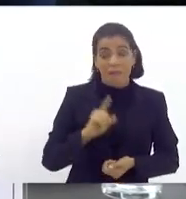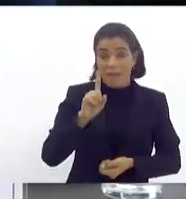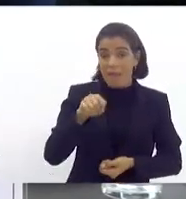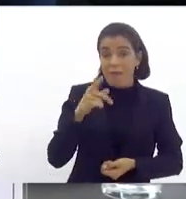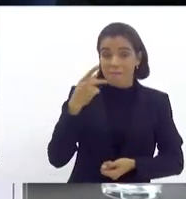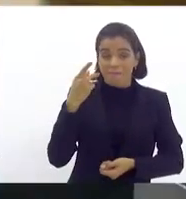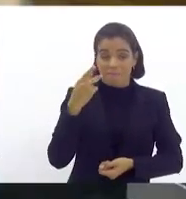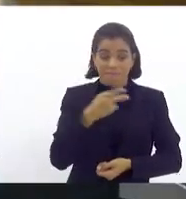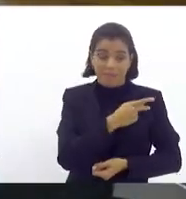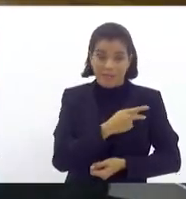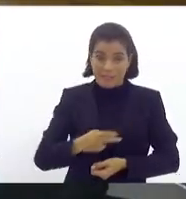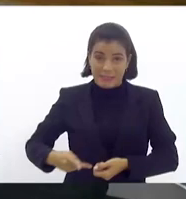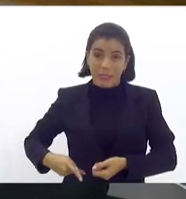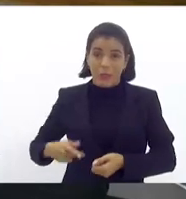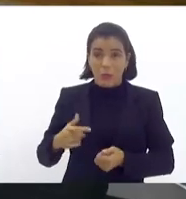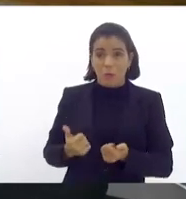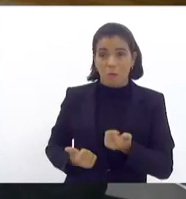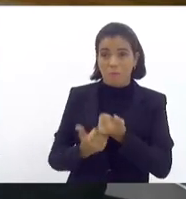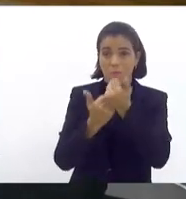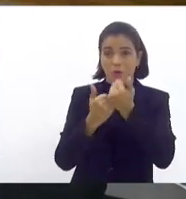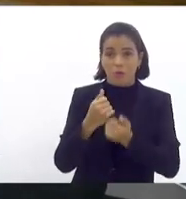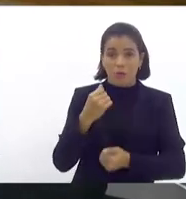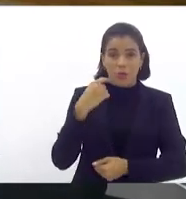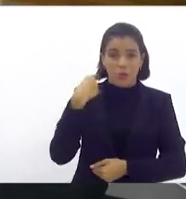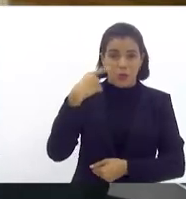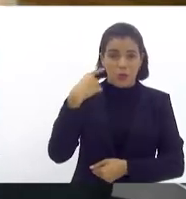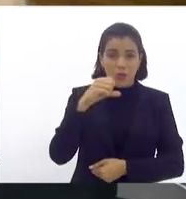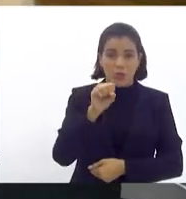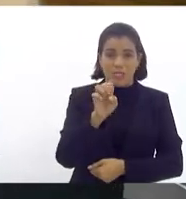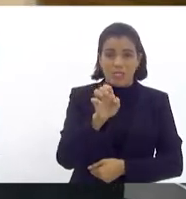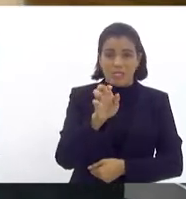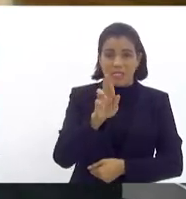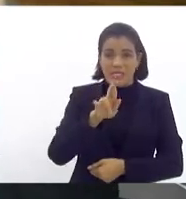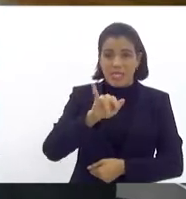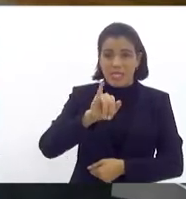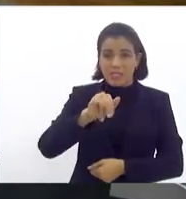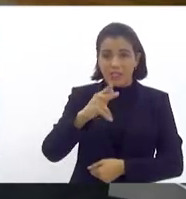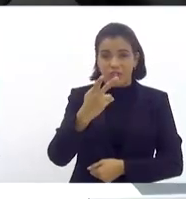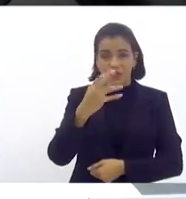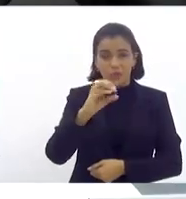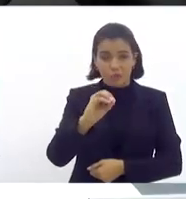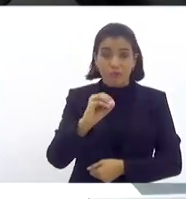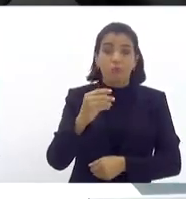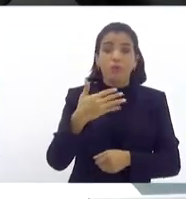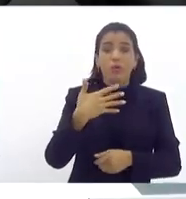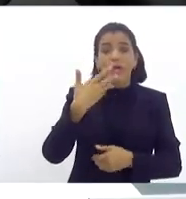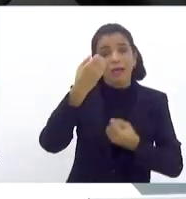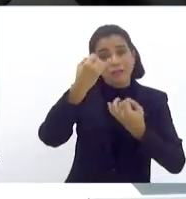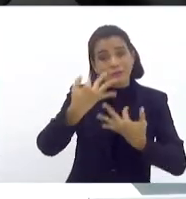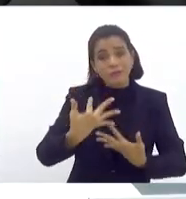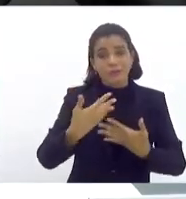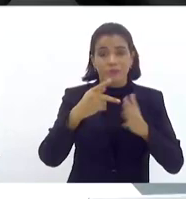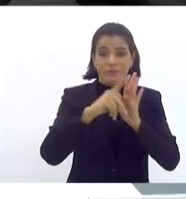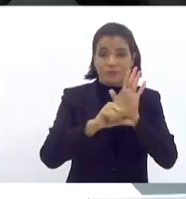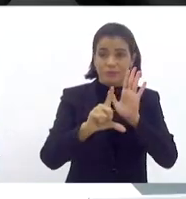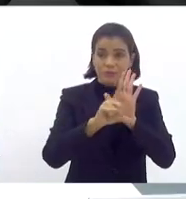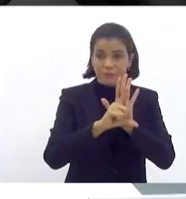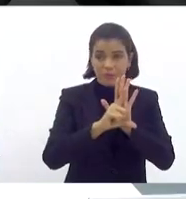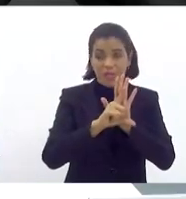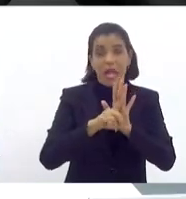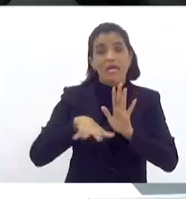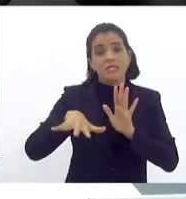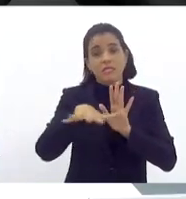que também é de razão ao doutor Serginho, por dois motivos. Um, que a justificativa do projeto menciona a situação